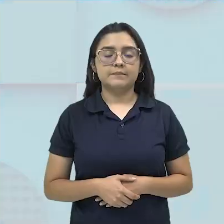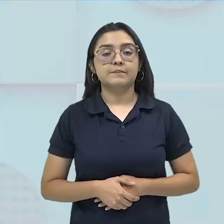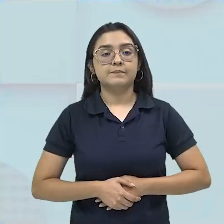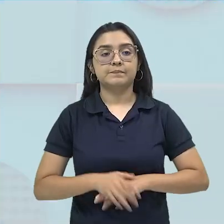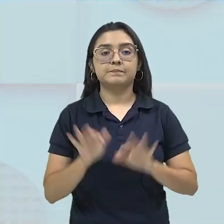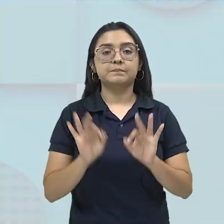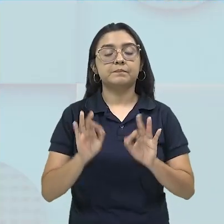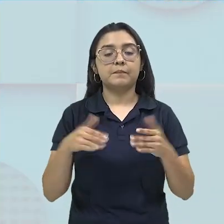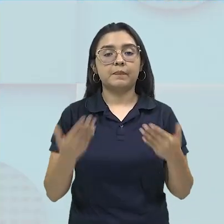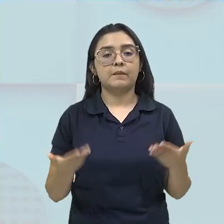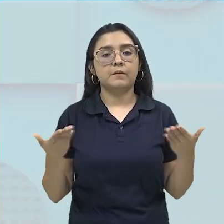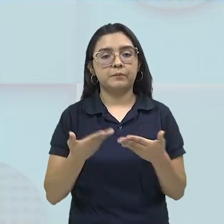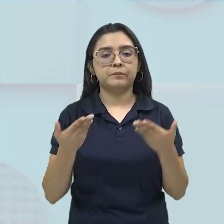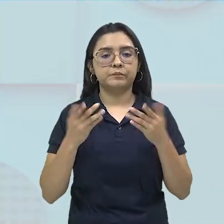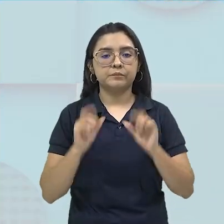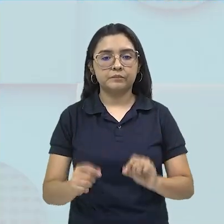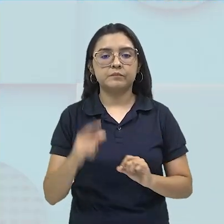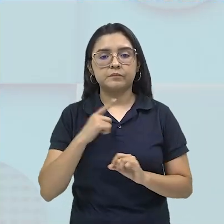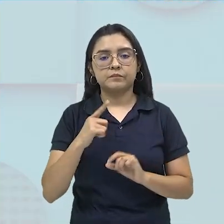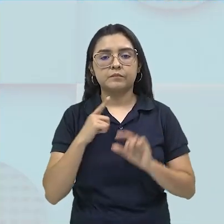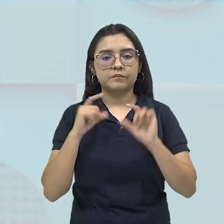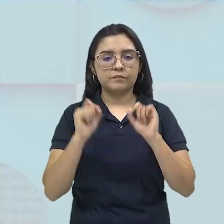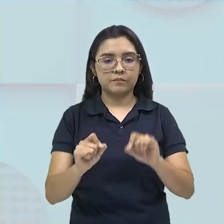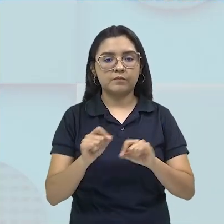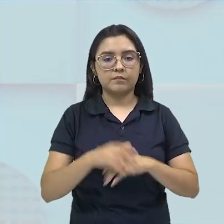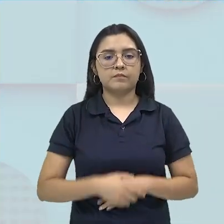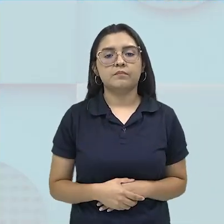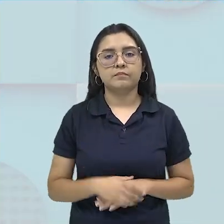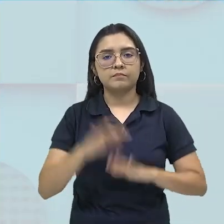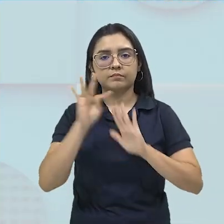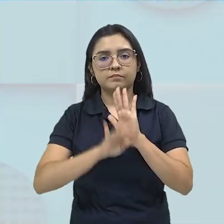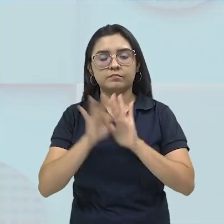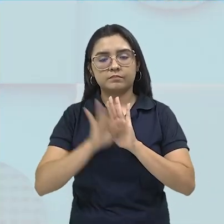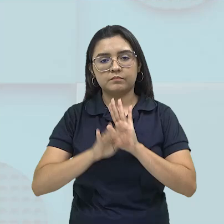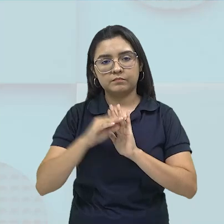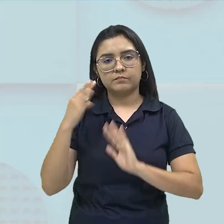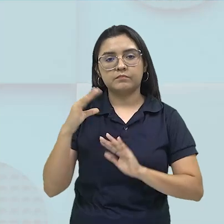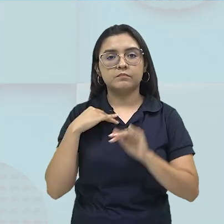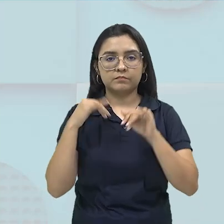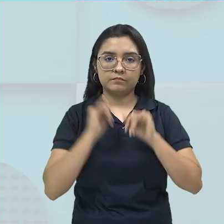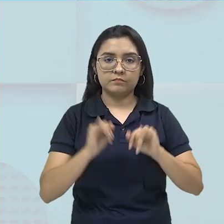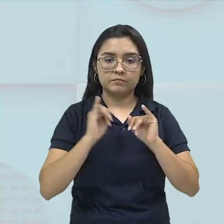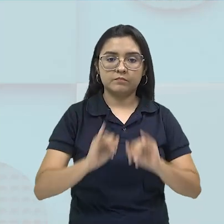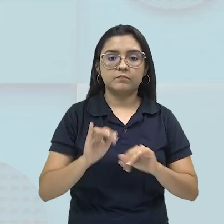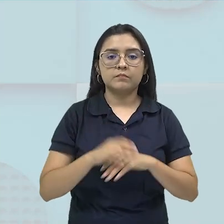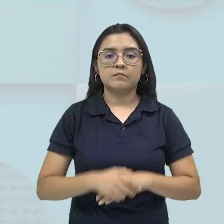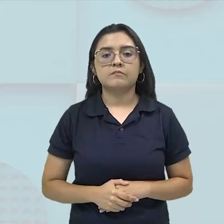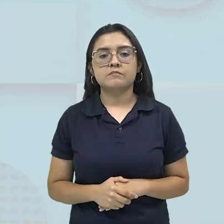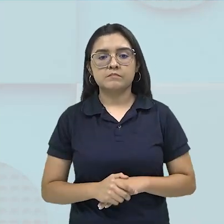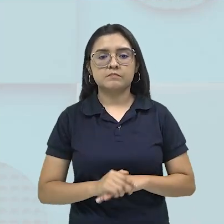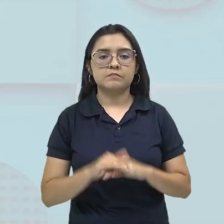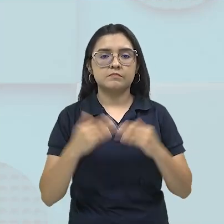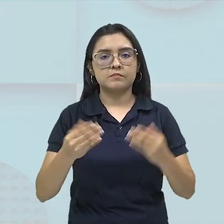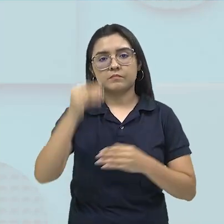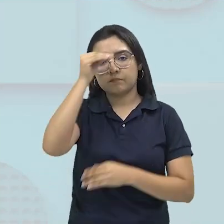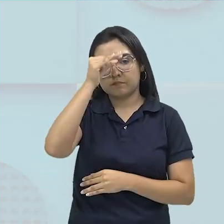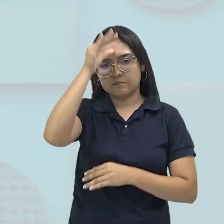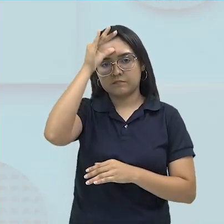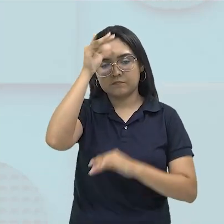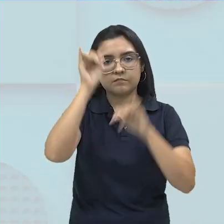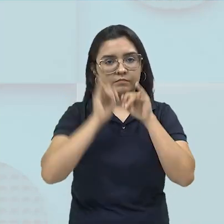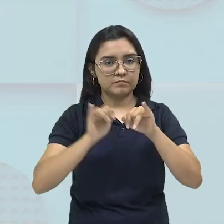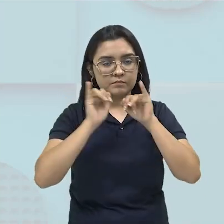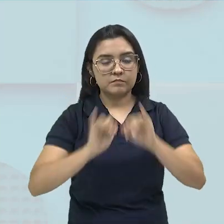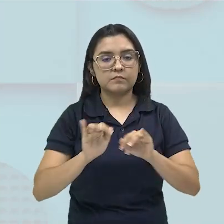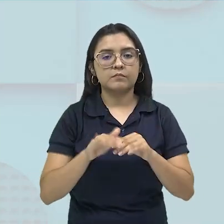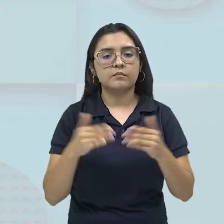Muito bem, então nós vamos falar sobre divulgação científica, divulgar